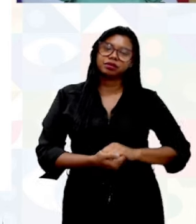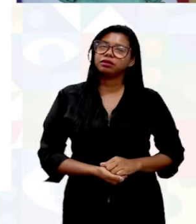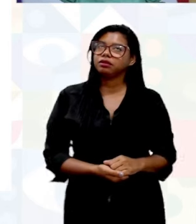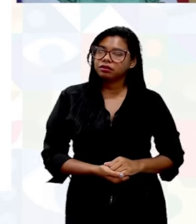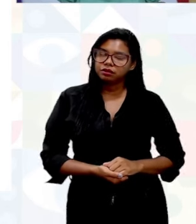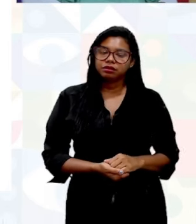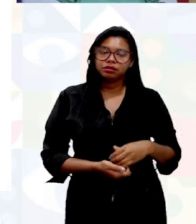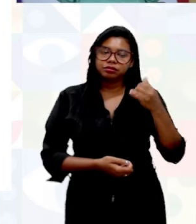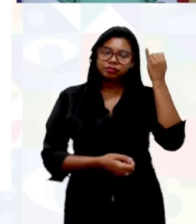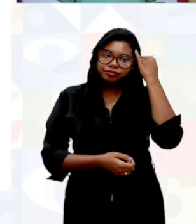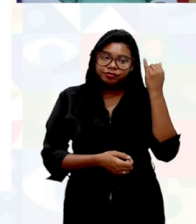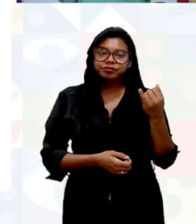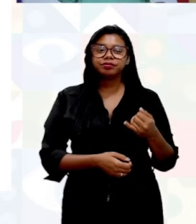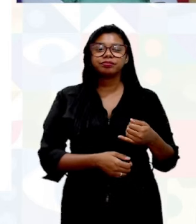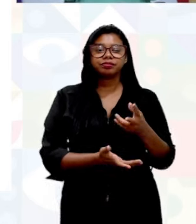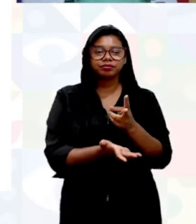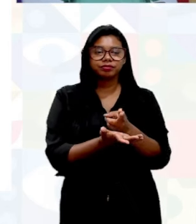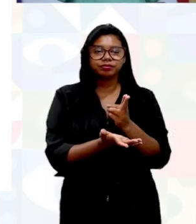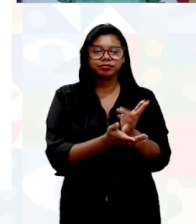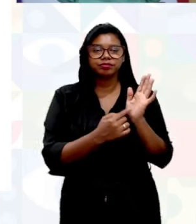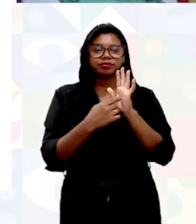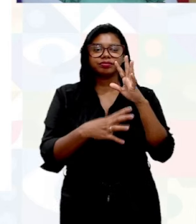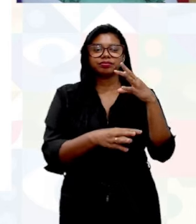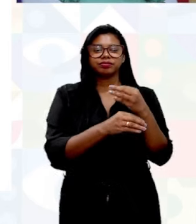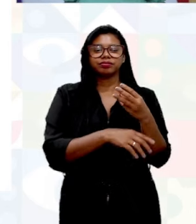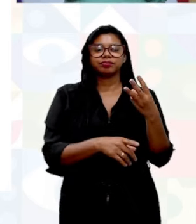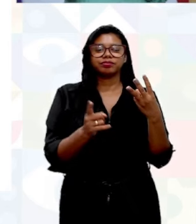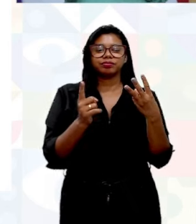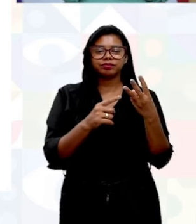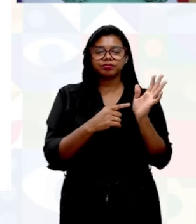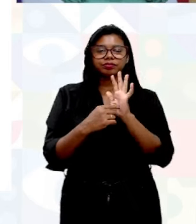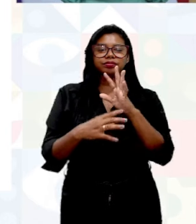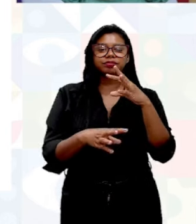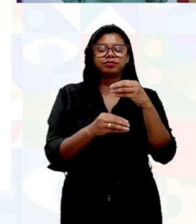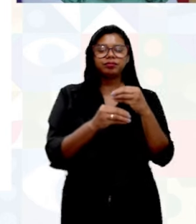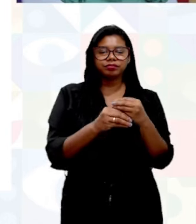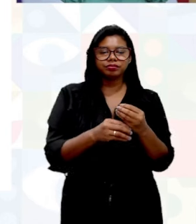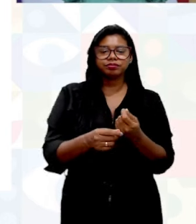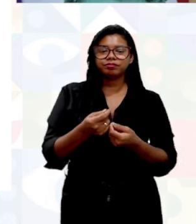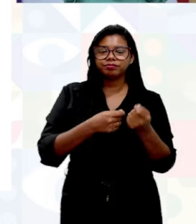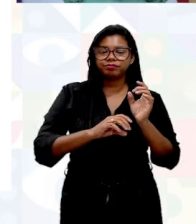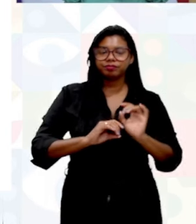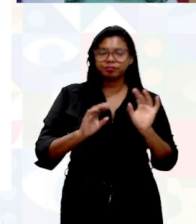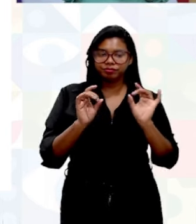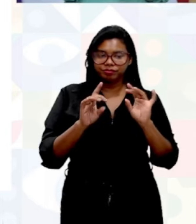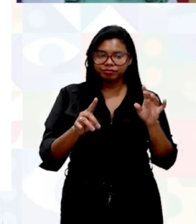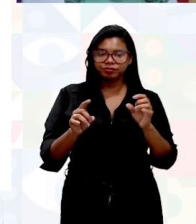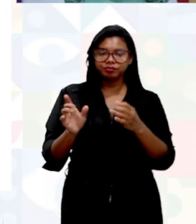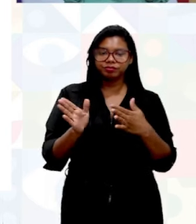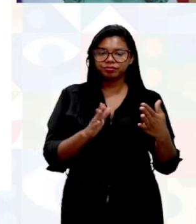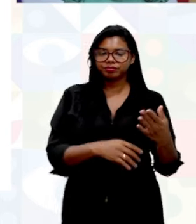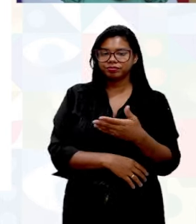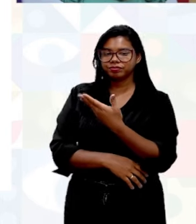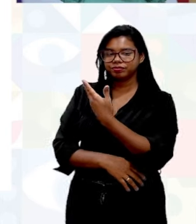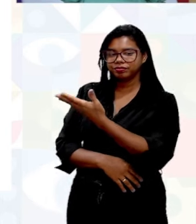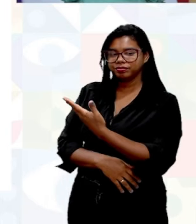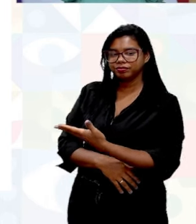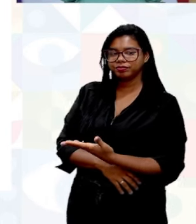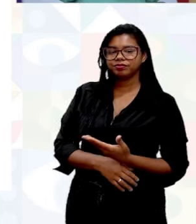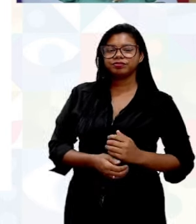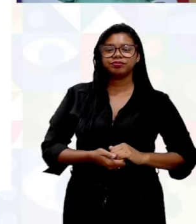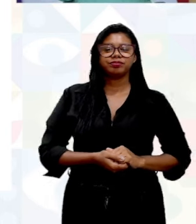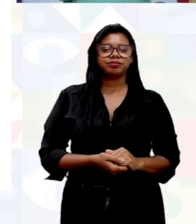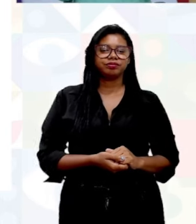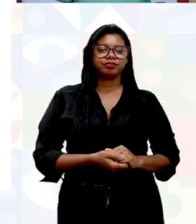como o próprio nome diz, são as desvantagens que ele vai encontrar no momento da negociação, no processo de negociação, né? Onde